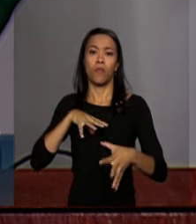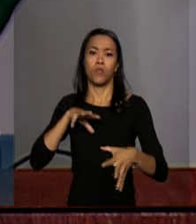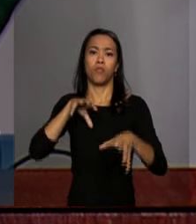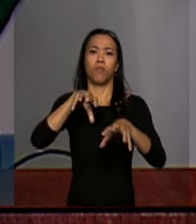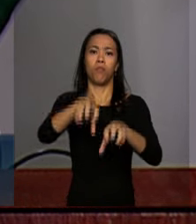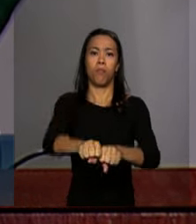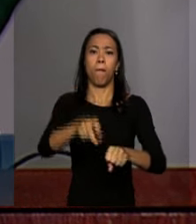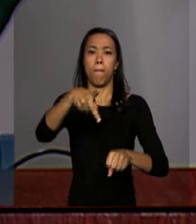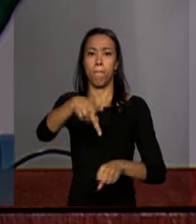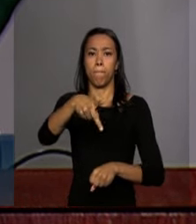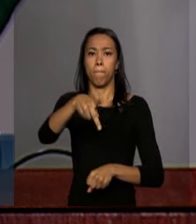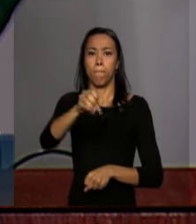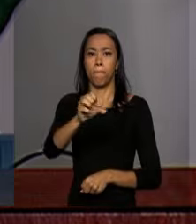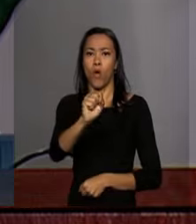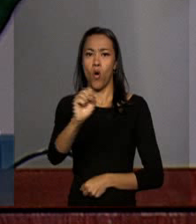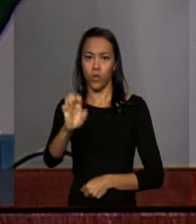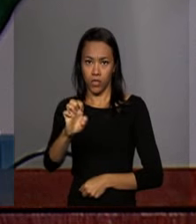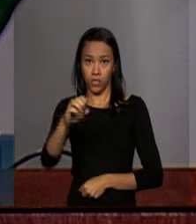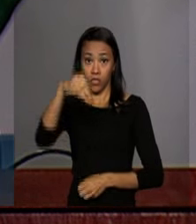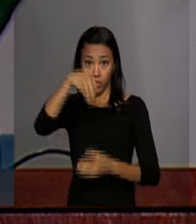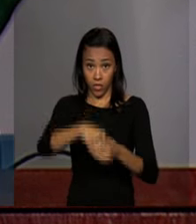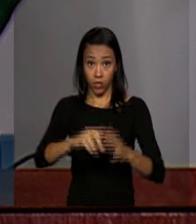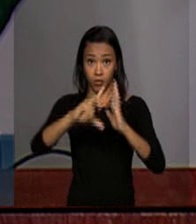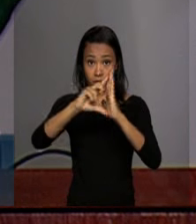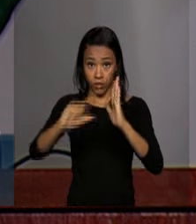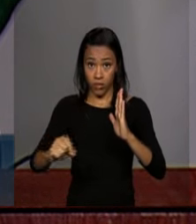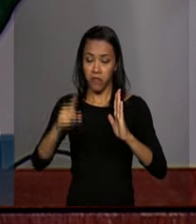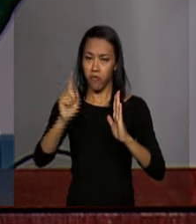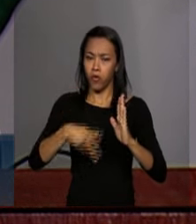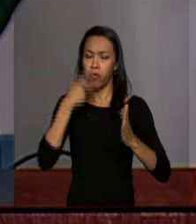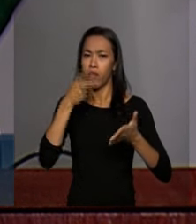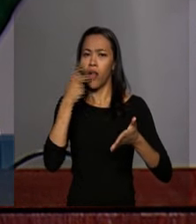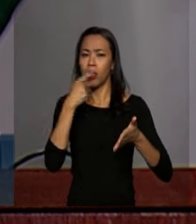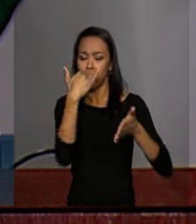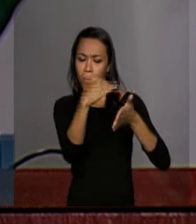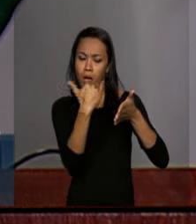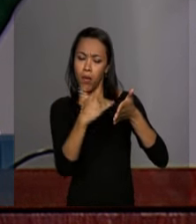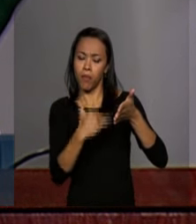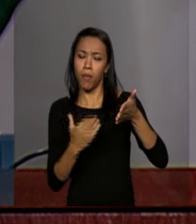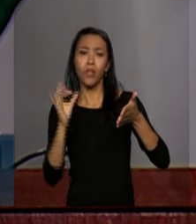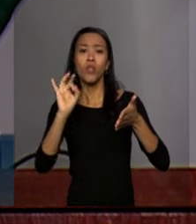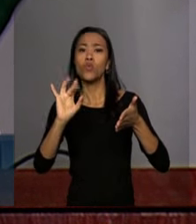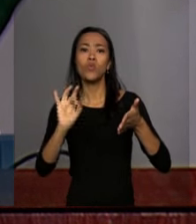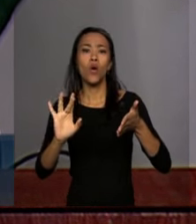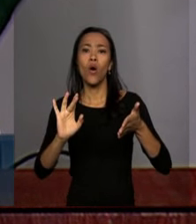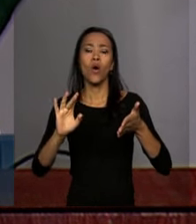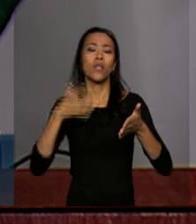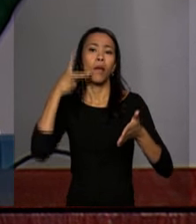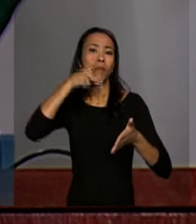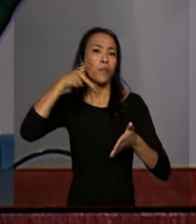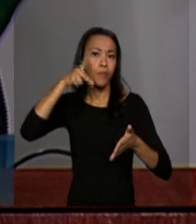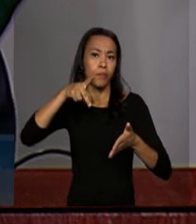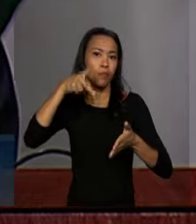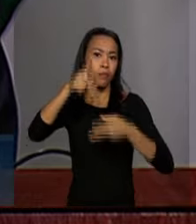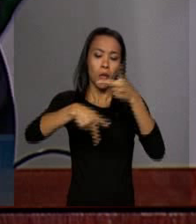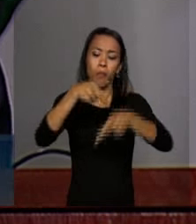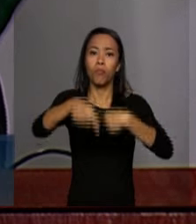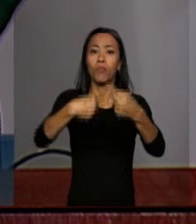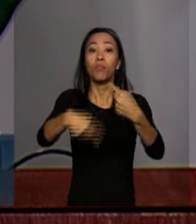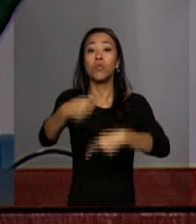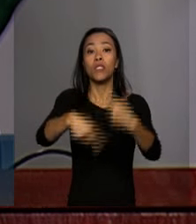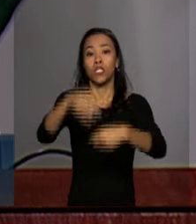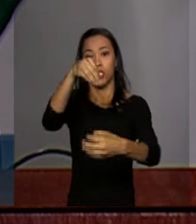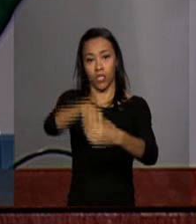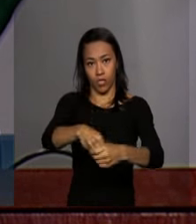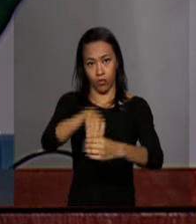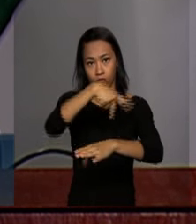perante o Congresso Nacional foram traçadas as linhas gerais, não apenas da política externa a ser executada em seu segundo